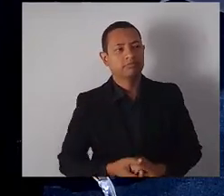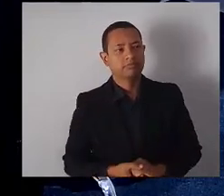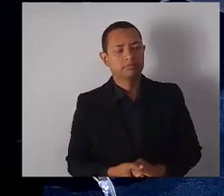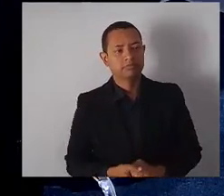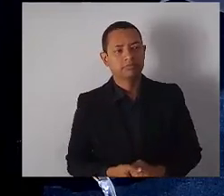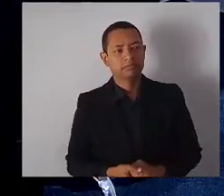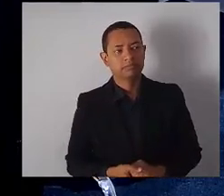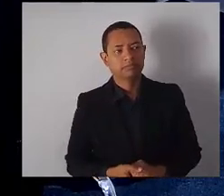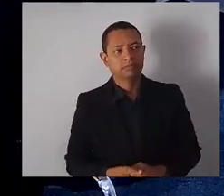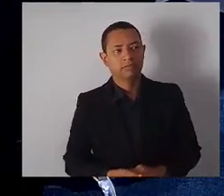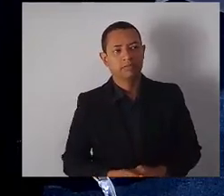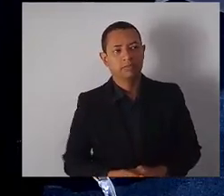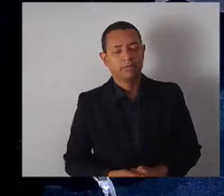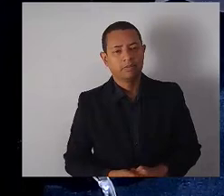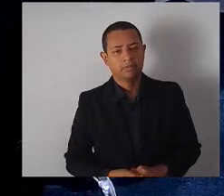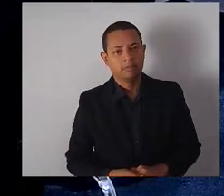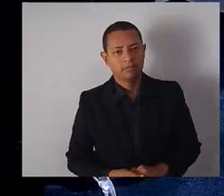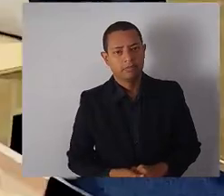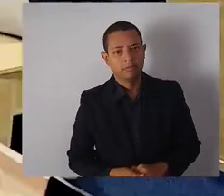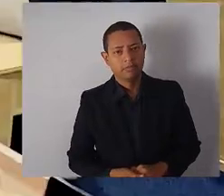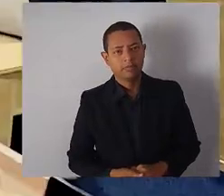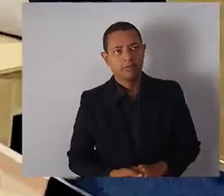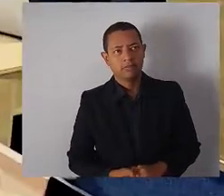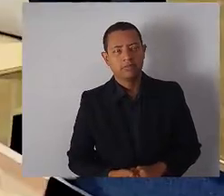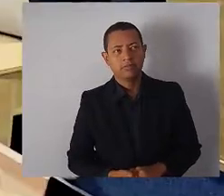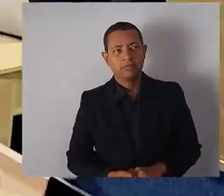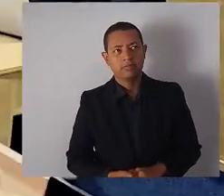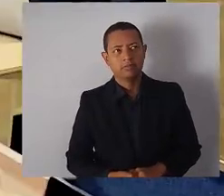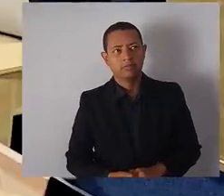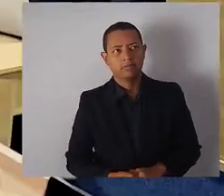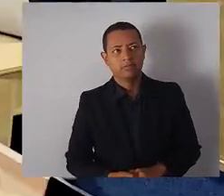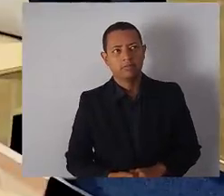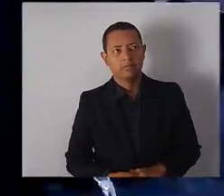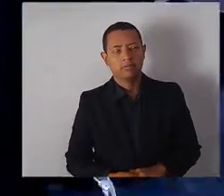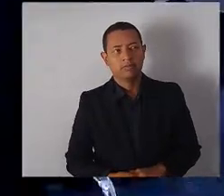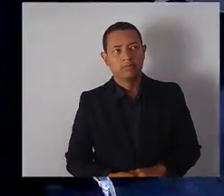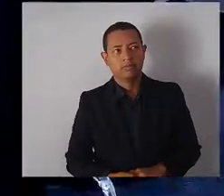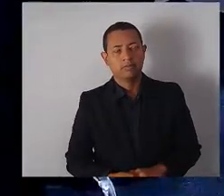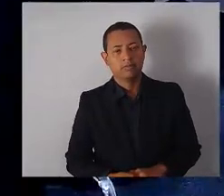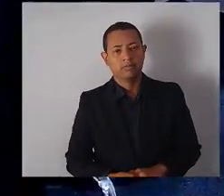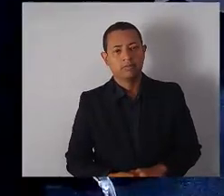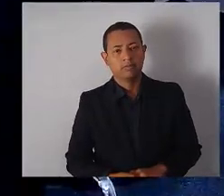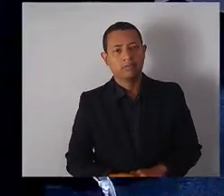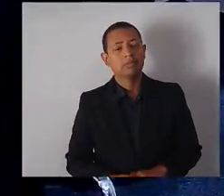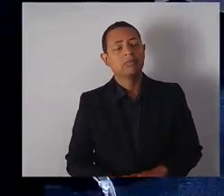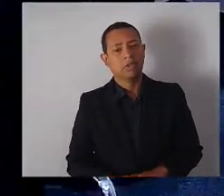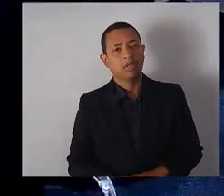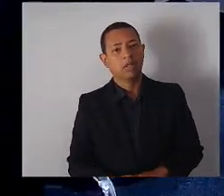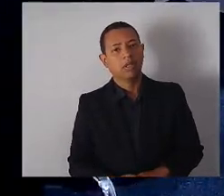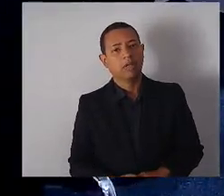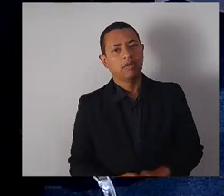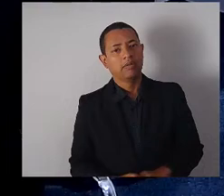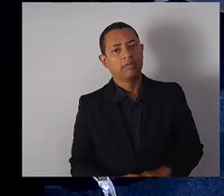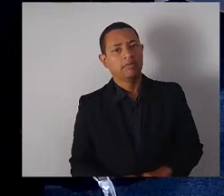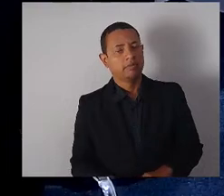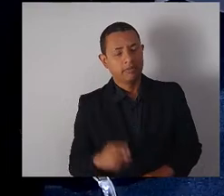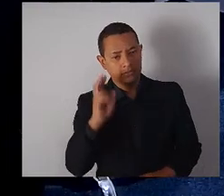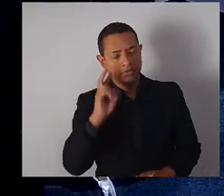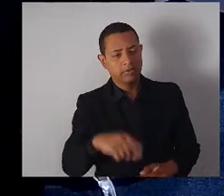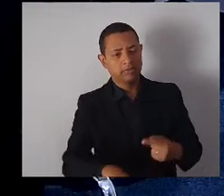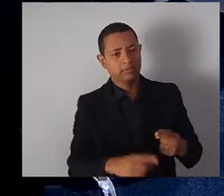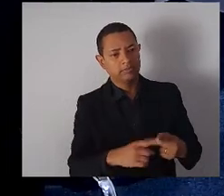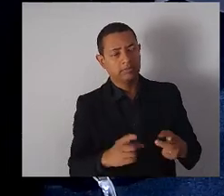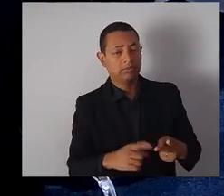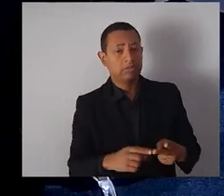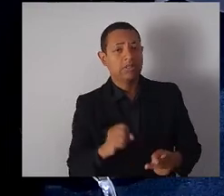as preliminares serão votadas em conjunto ou em conjunto com o mérito? Em conjunto, eu vou ler as preliminares, aí se o presidente